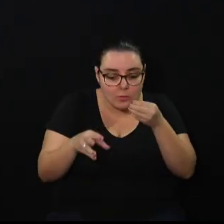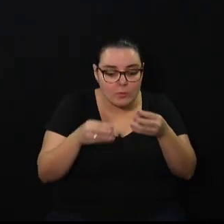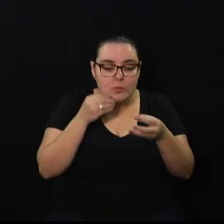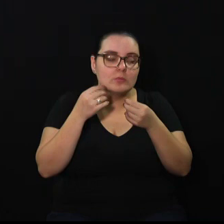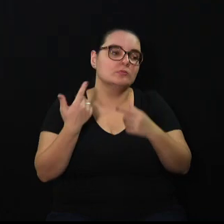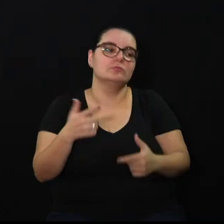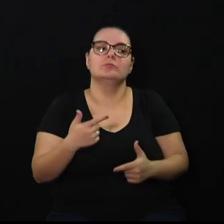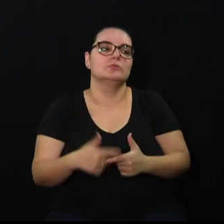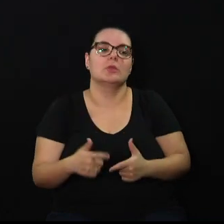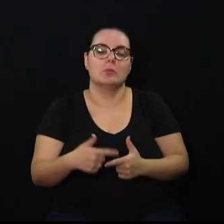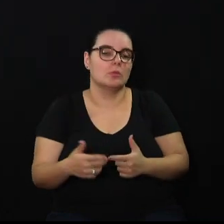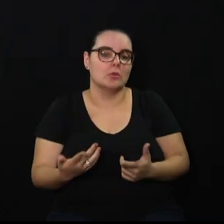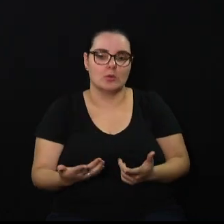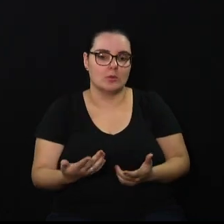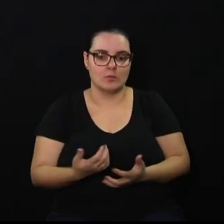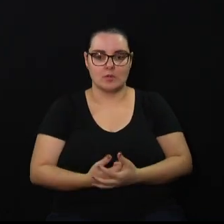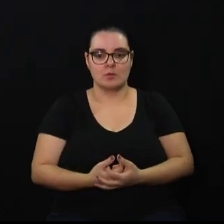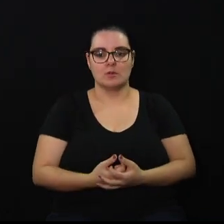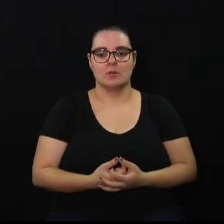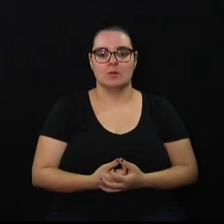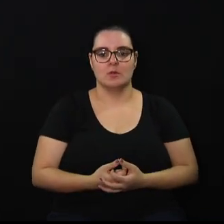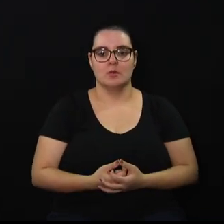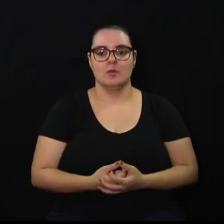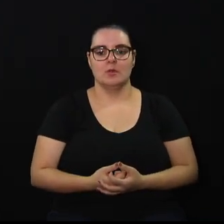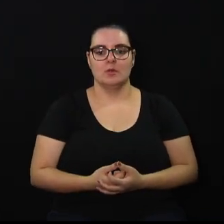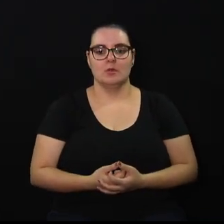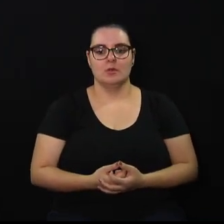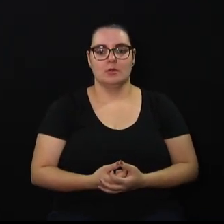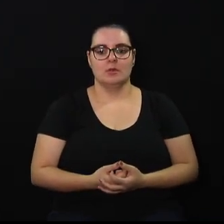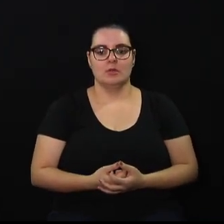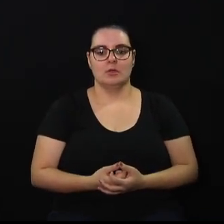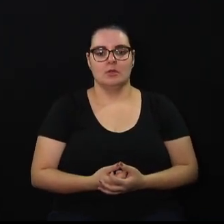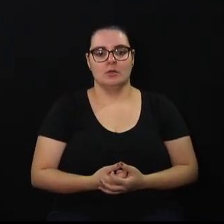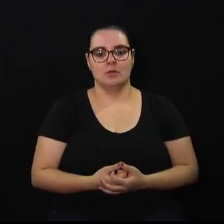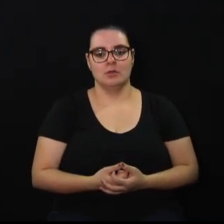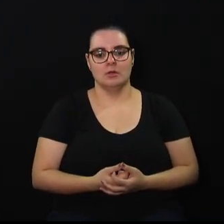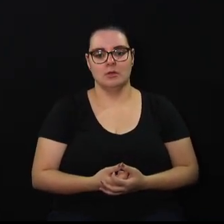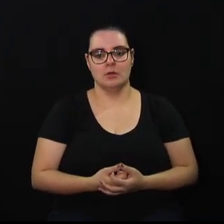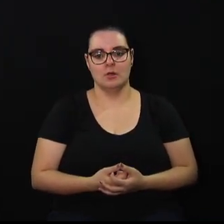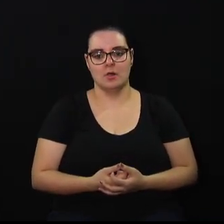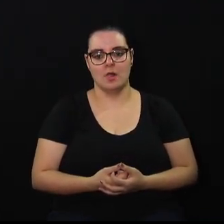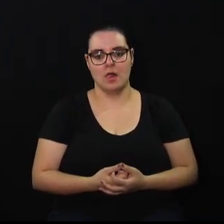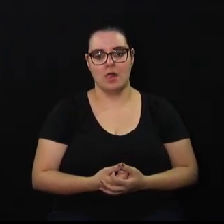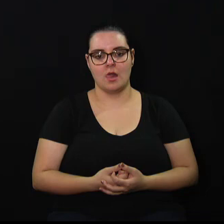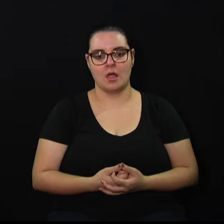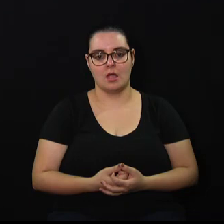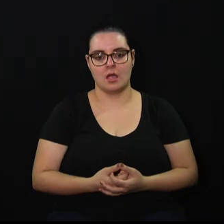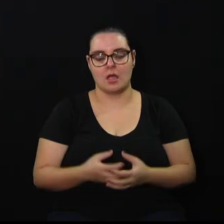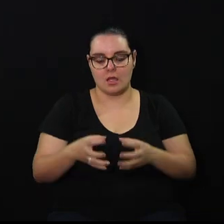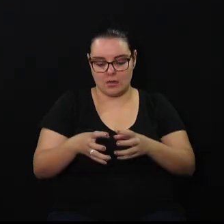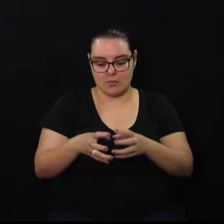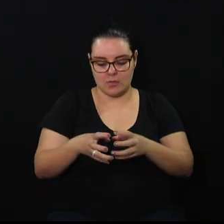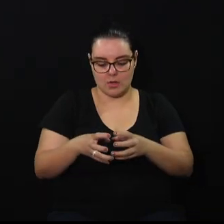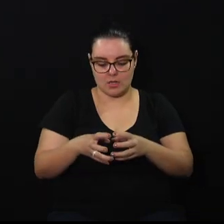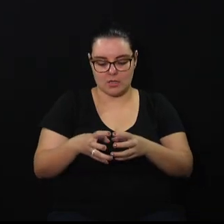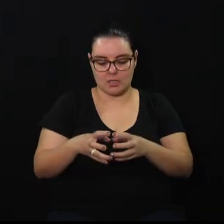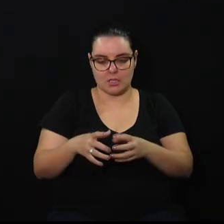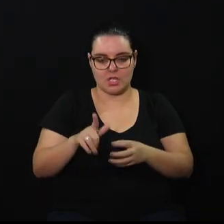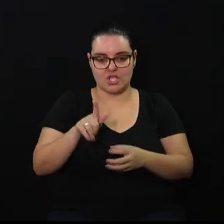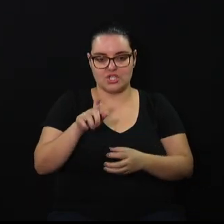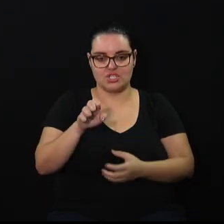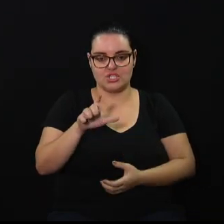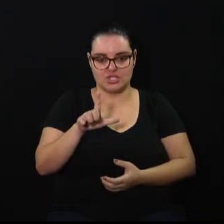de de gestão né aí tem a bolinha jael que hoje que está na moda na